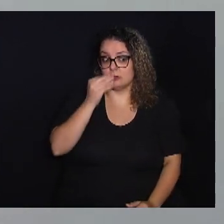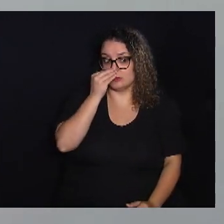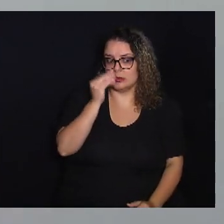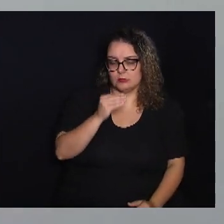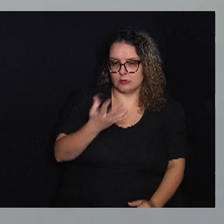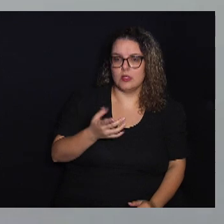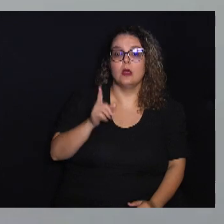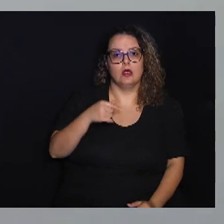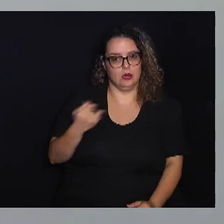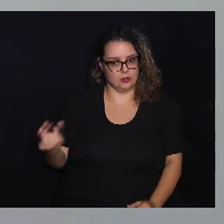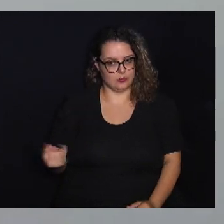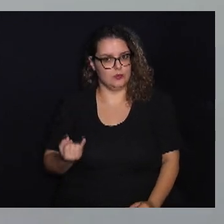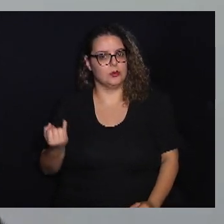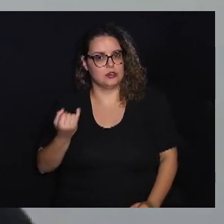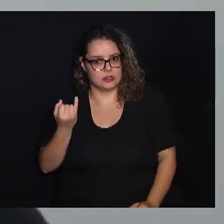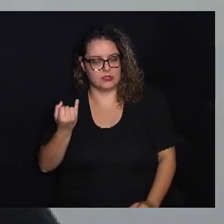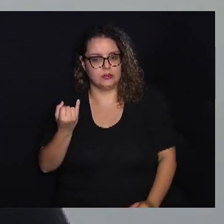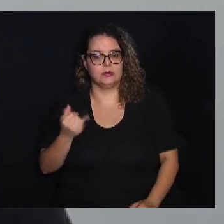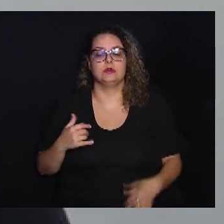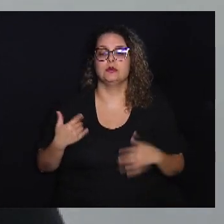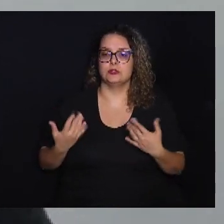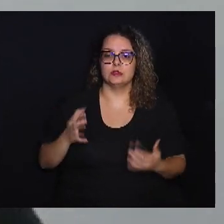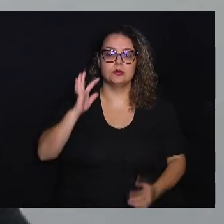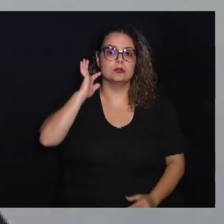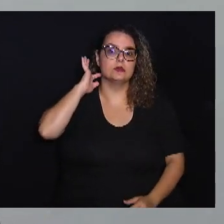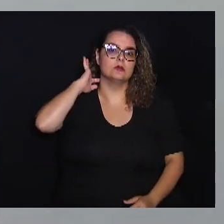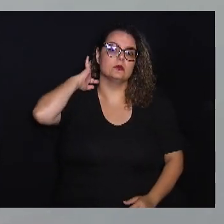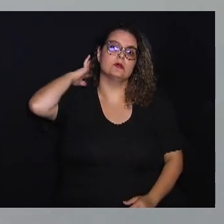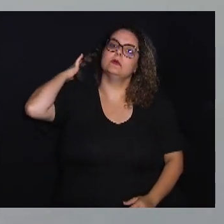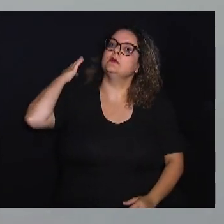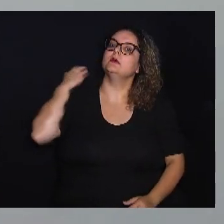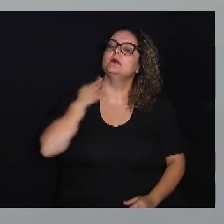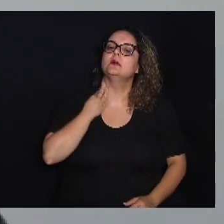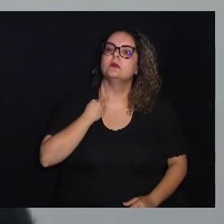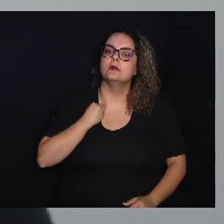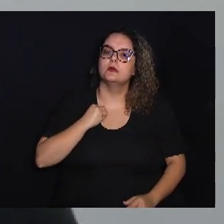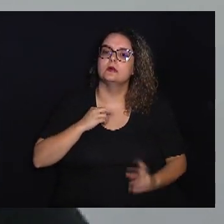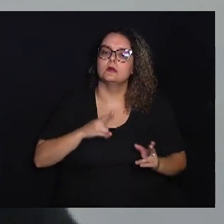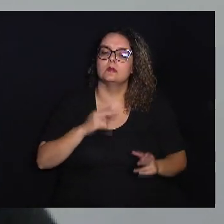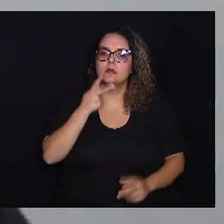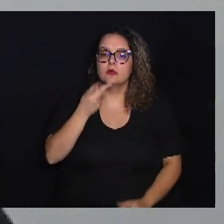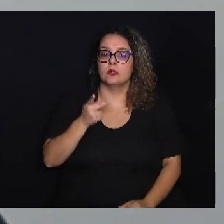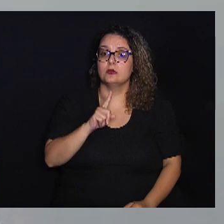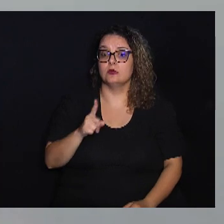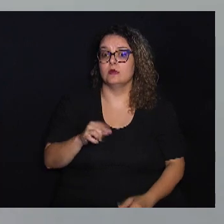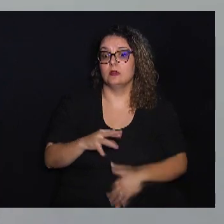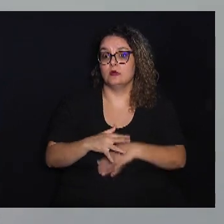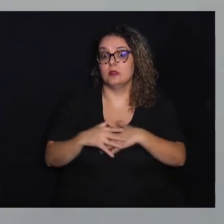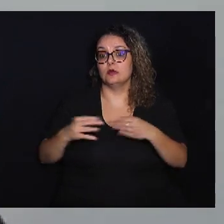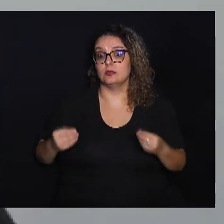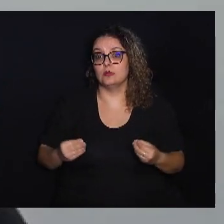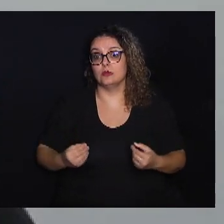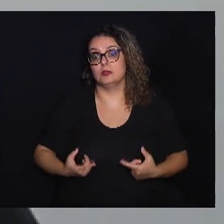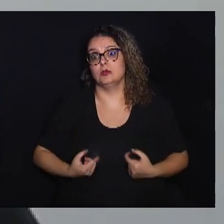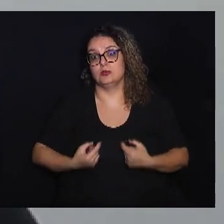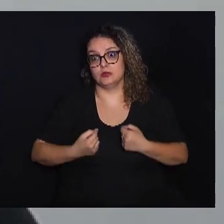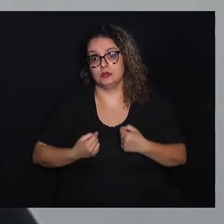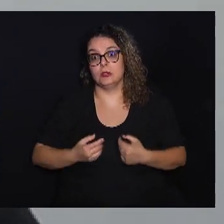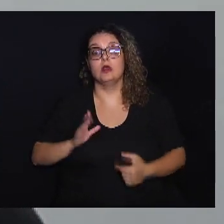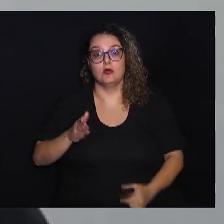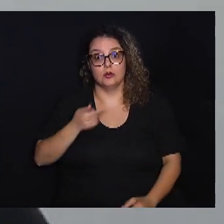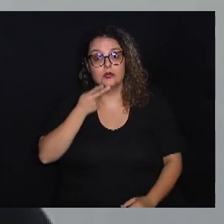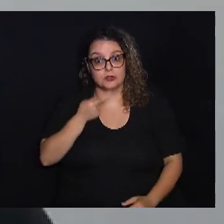em 20%, né? Quando a gente fala em tomografia e cessação de tabagismo, quase 40% de mortalidade associada a câncer de